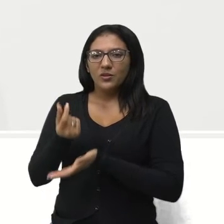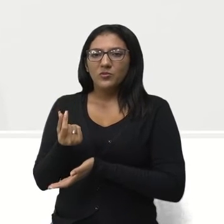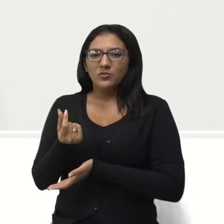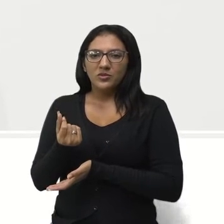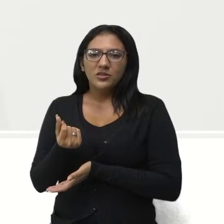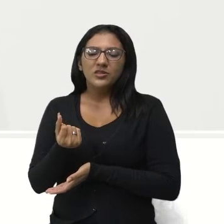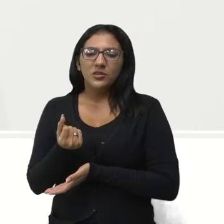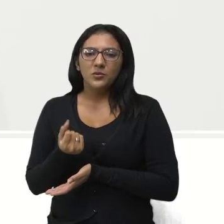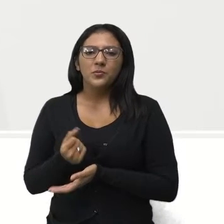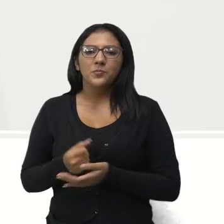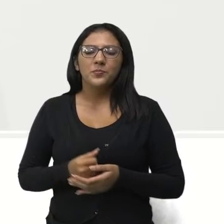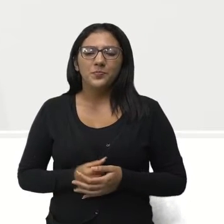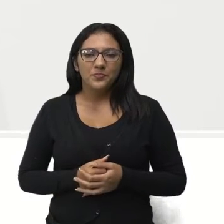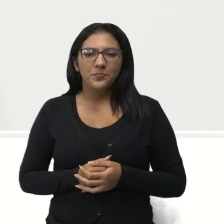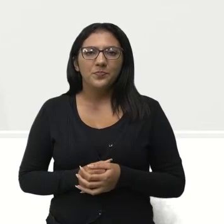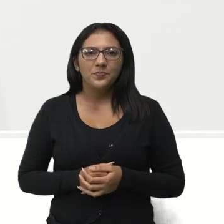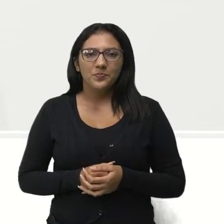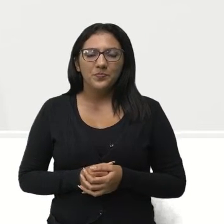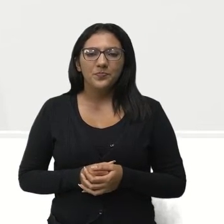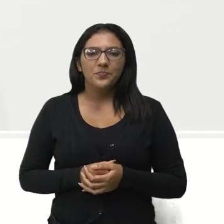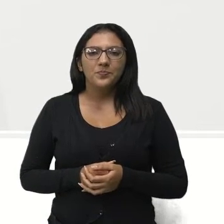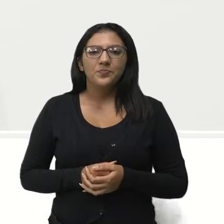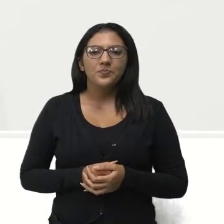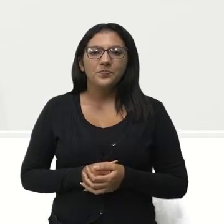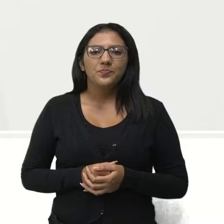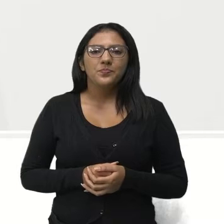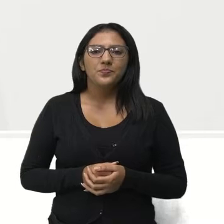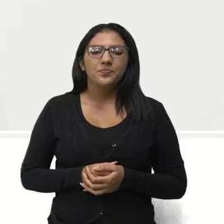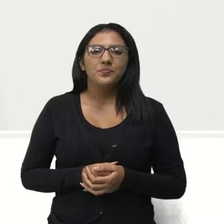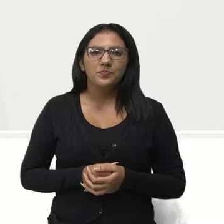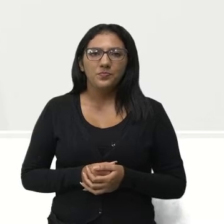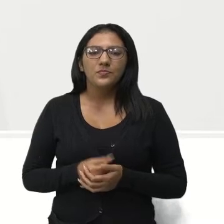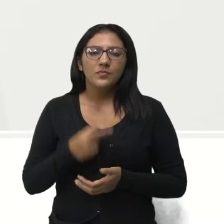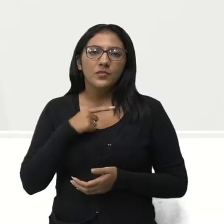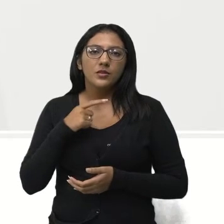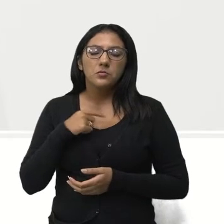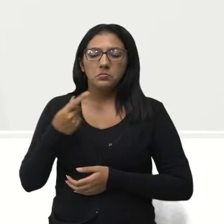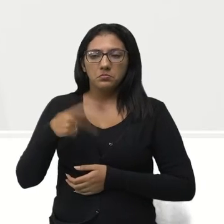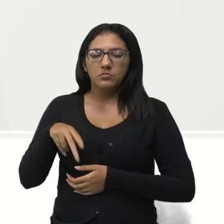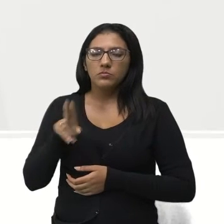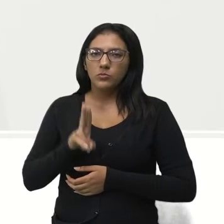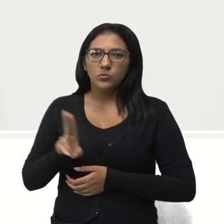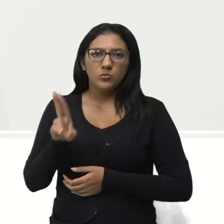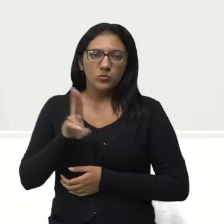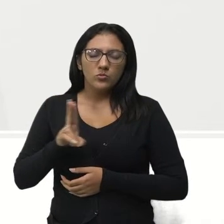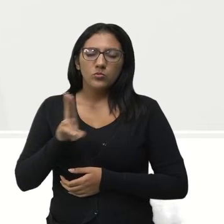Preço que vai ser dado aqui em reais, que é a nossa moeda